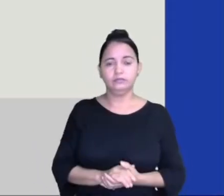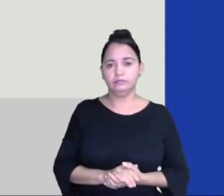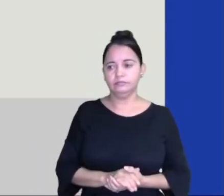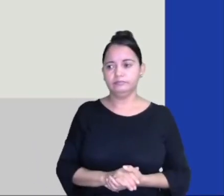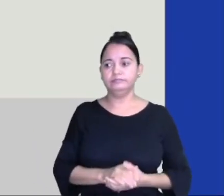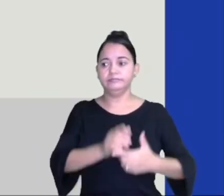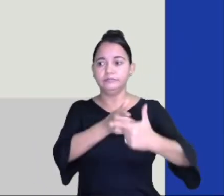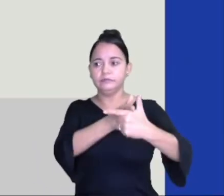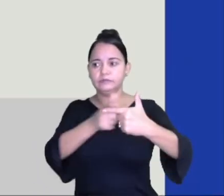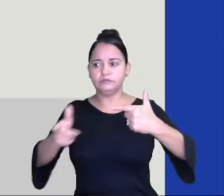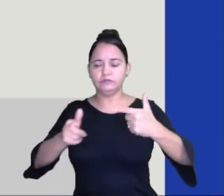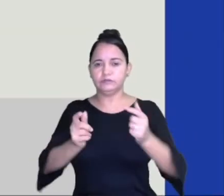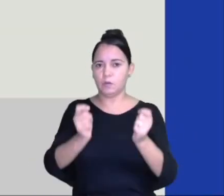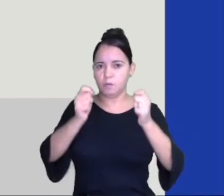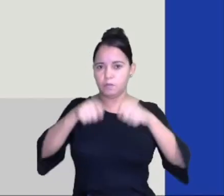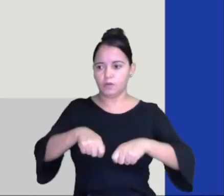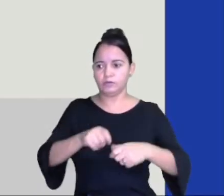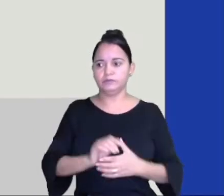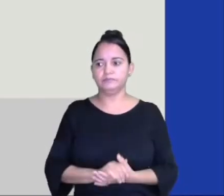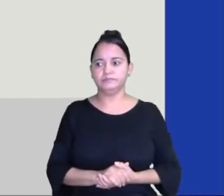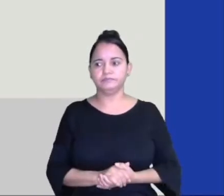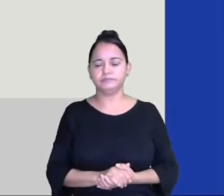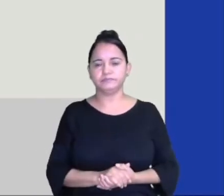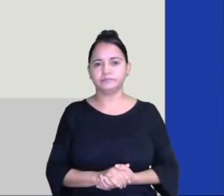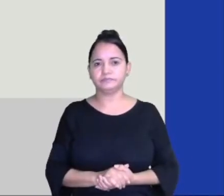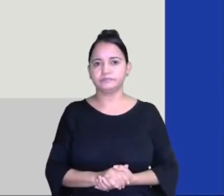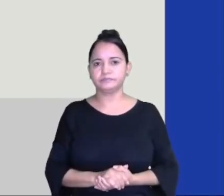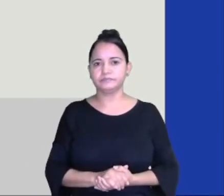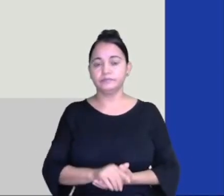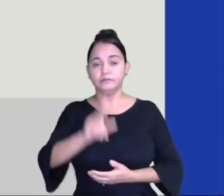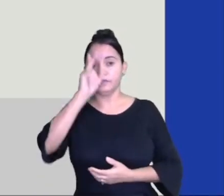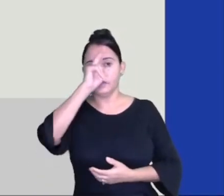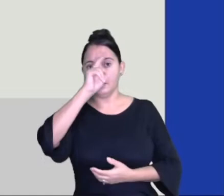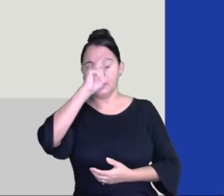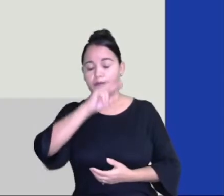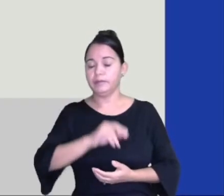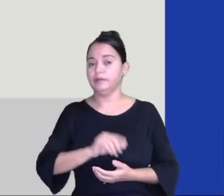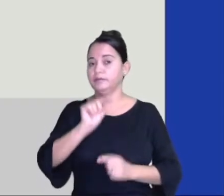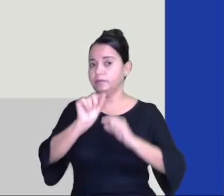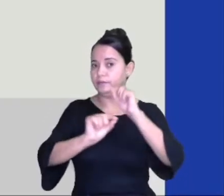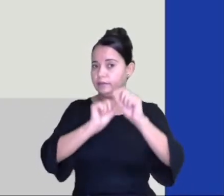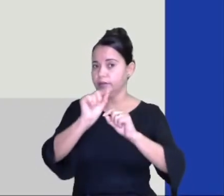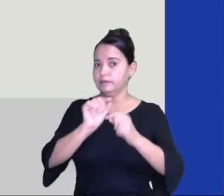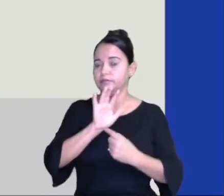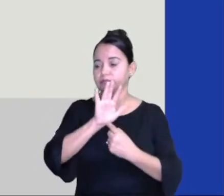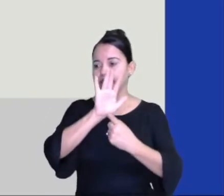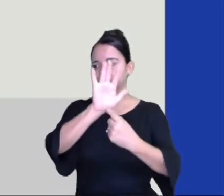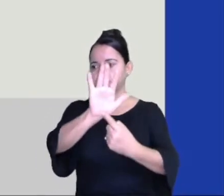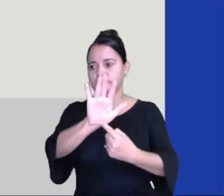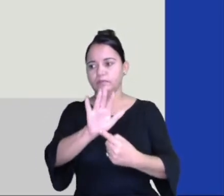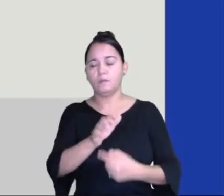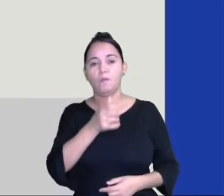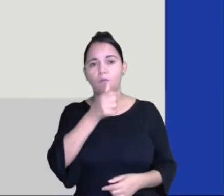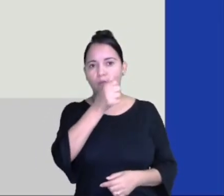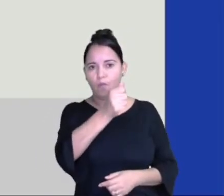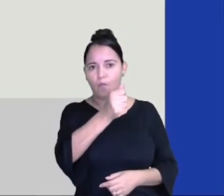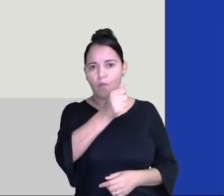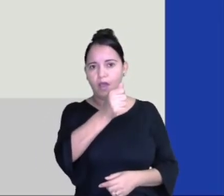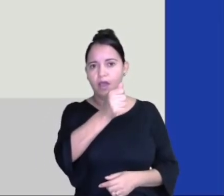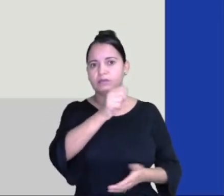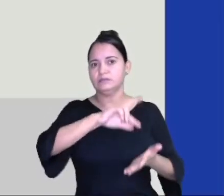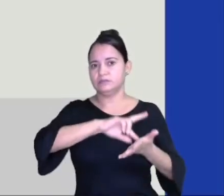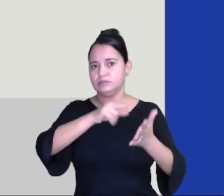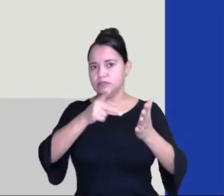divisão ela pode ser representada da seguinte forma. Lembra aí do algoritmo da divisão? O A está representando o meu